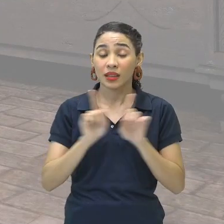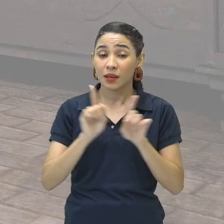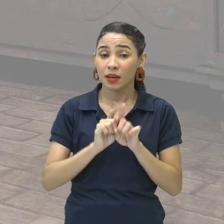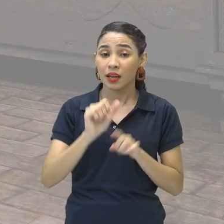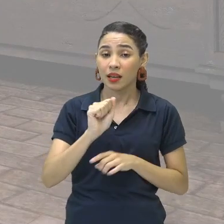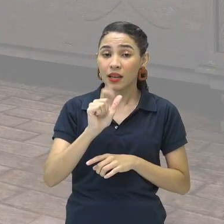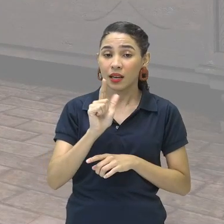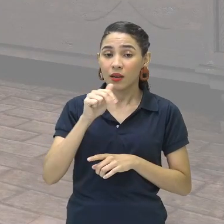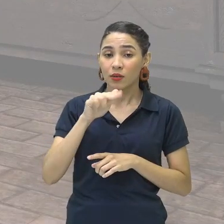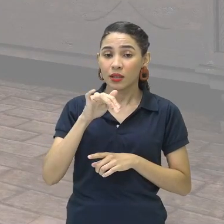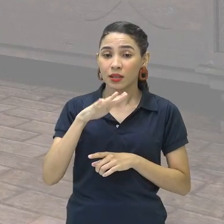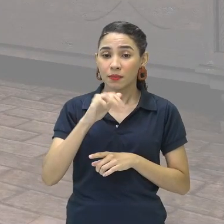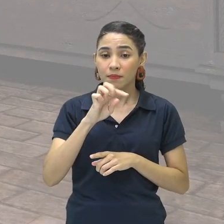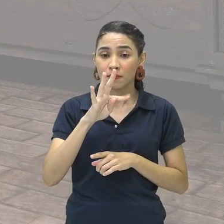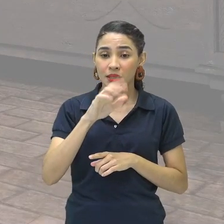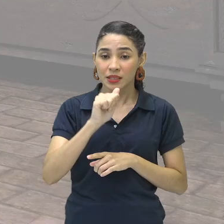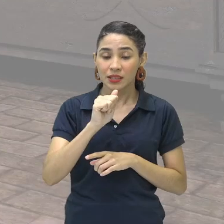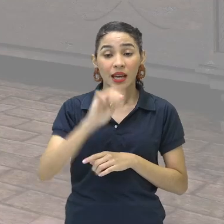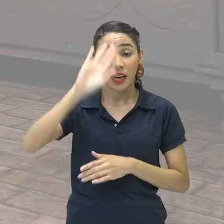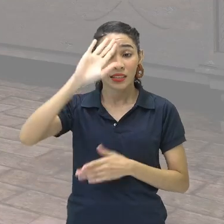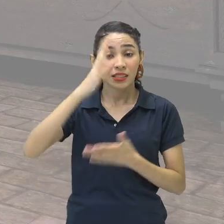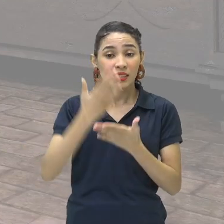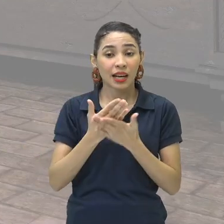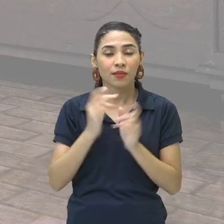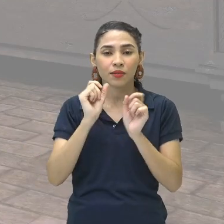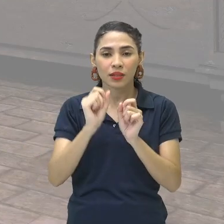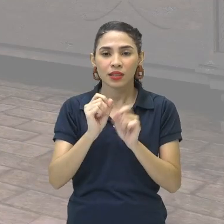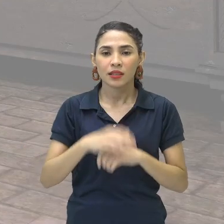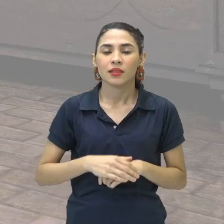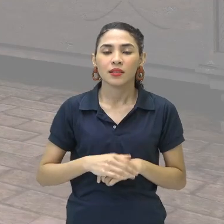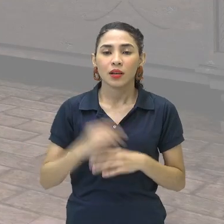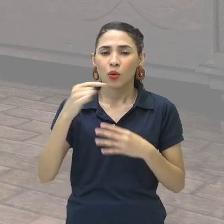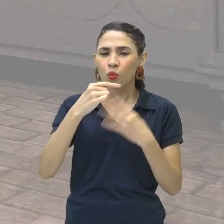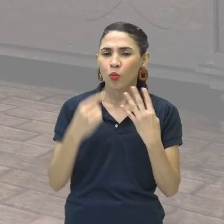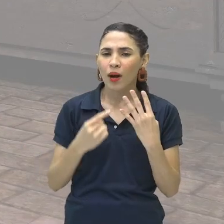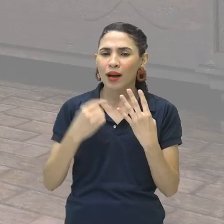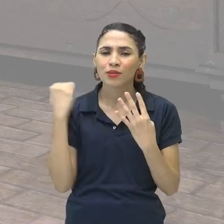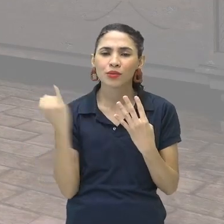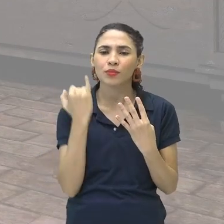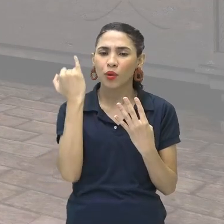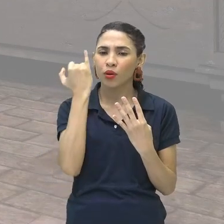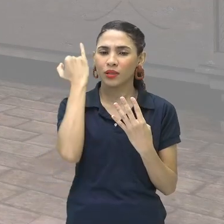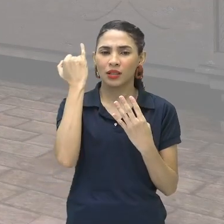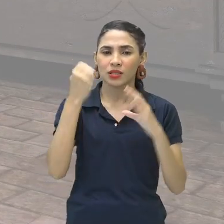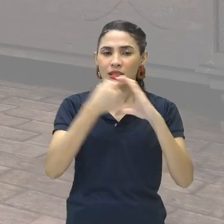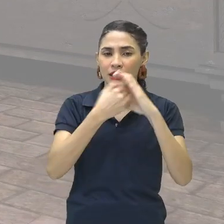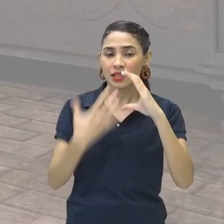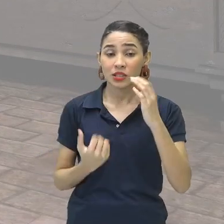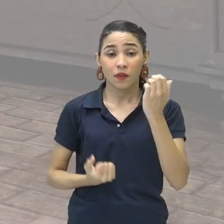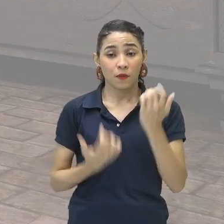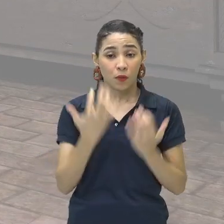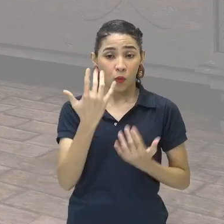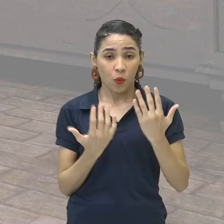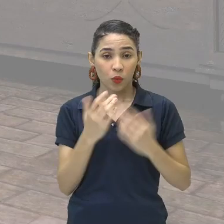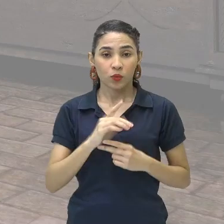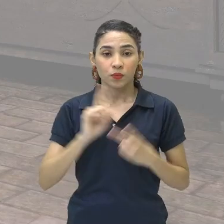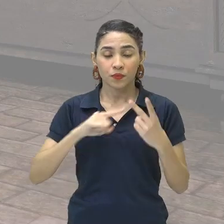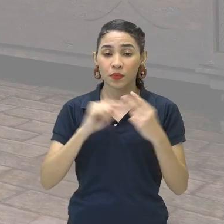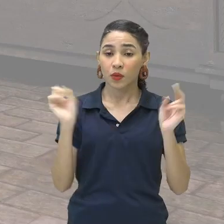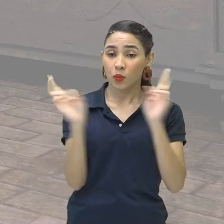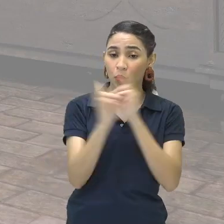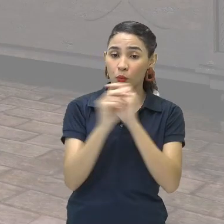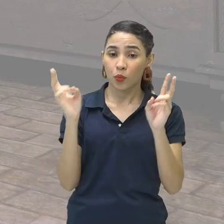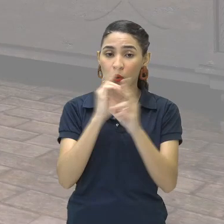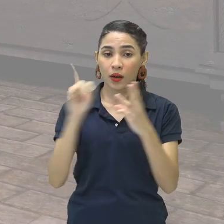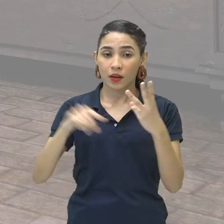alquimistas acreditavam na existência de 4 elementos básicos: fogo, o ar,